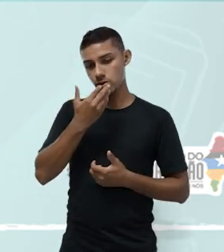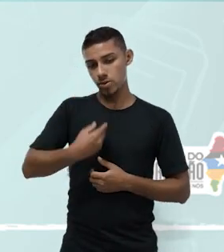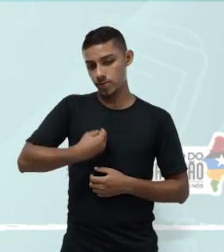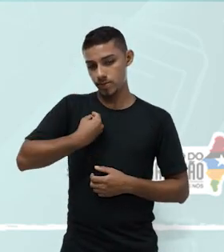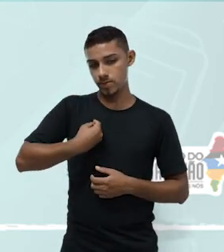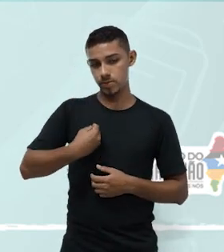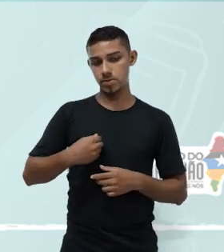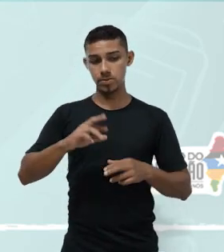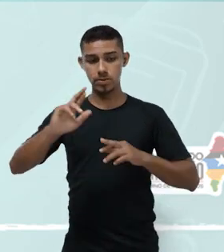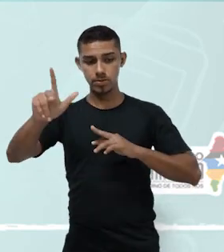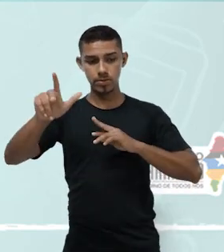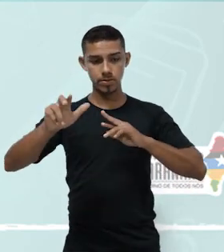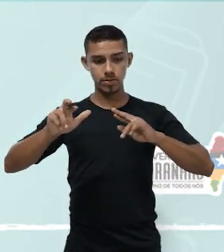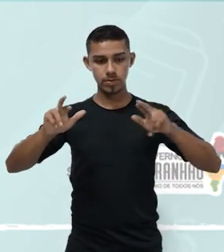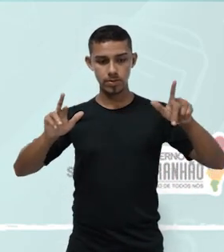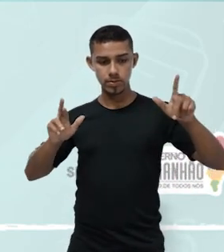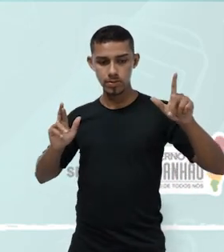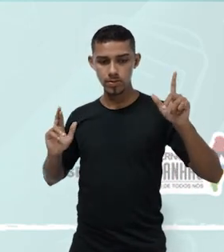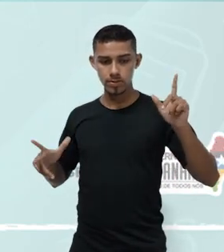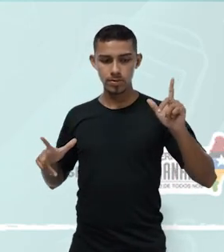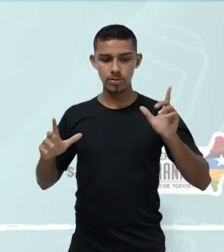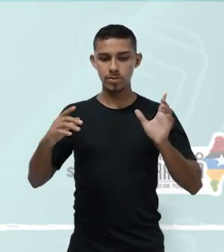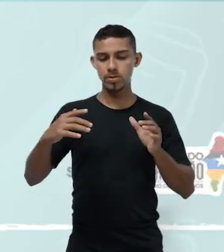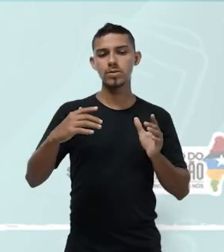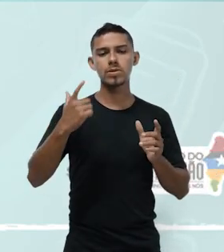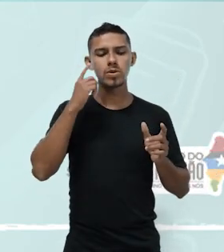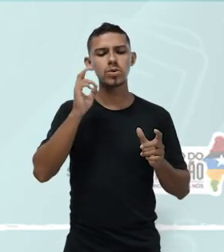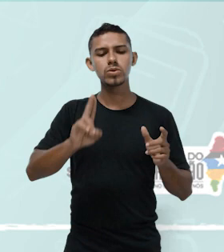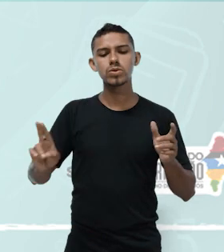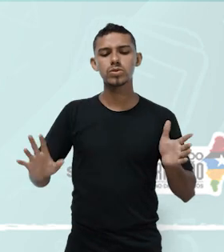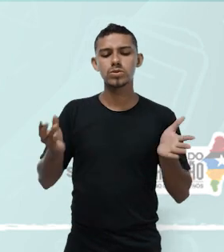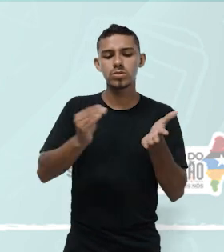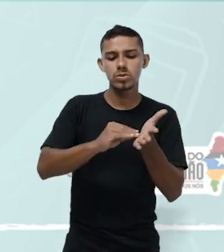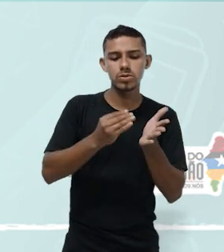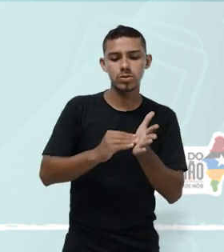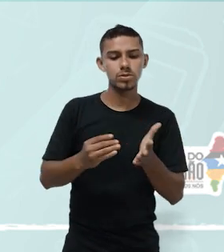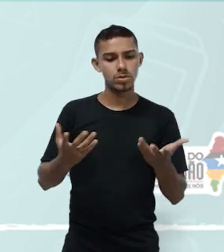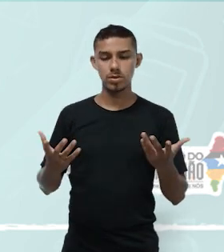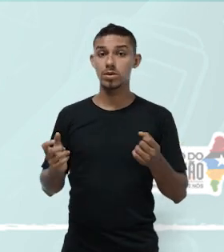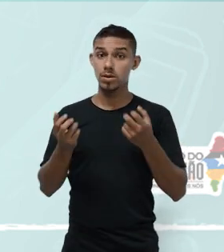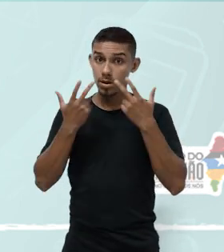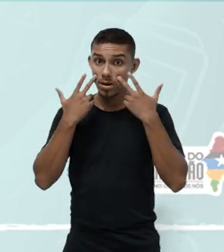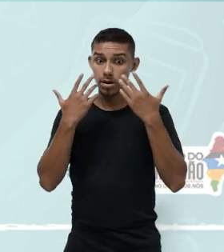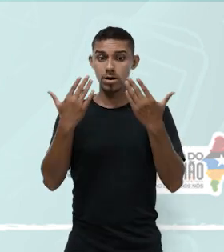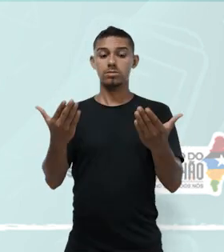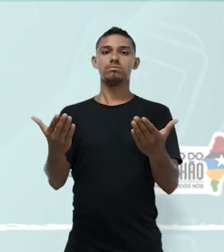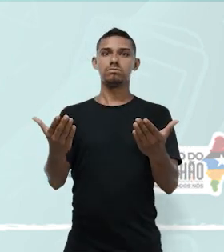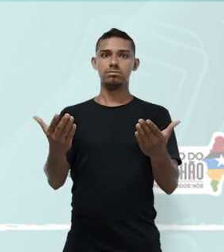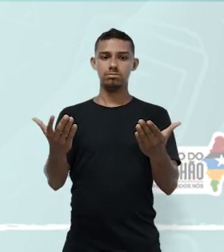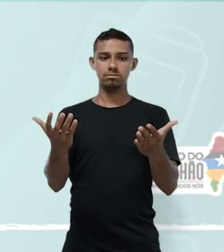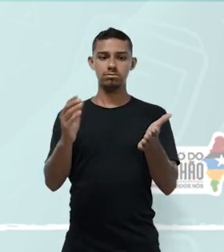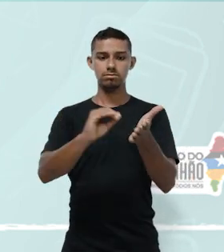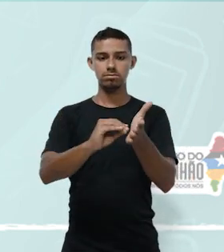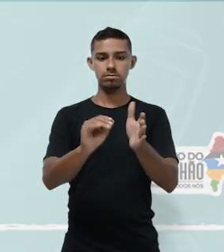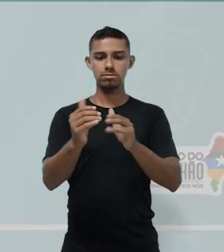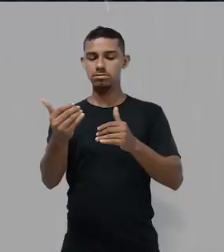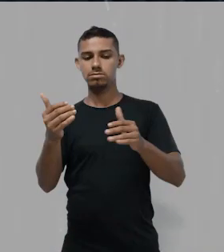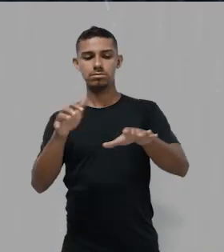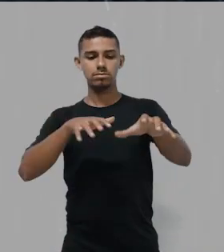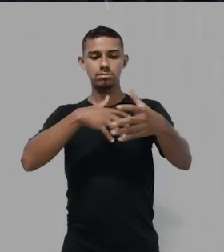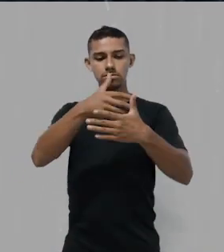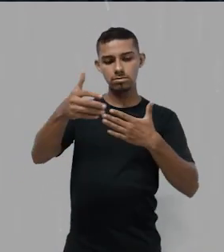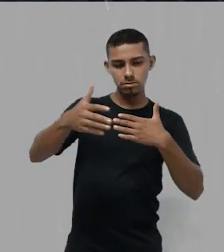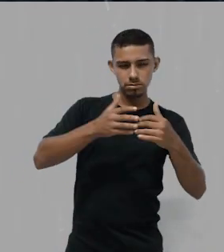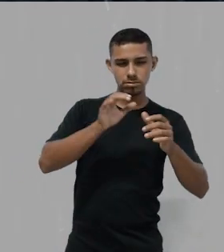vai distorcendo, né, as figuras. E ele usa muita colagem. Nesse quadro aqui fica nítido a sensação de colagem que ele utiliza,